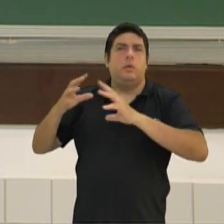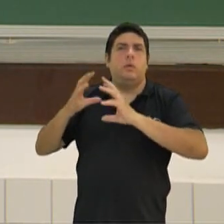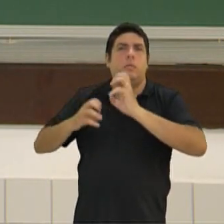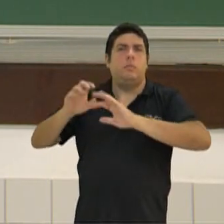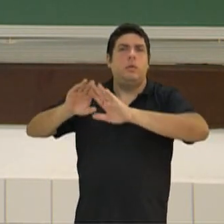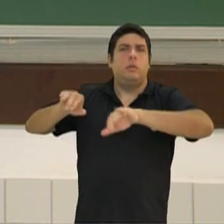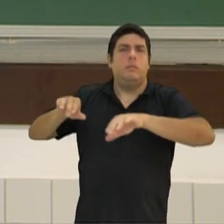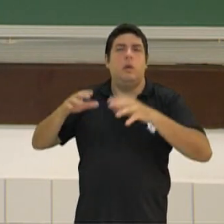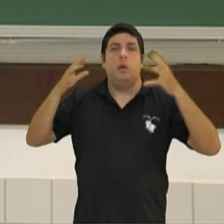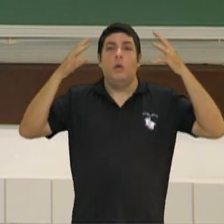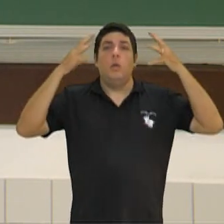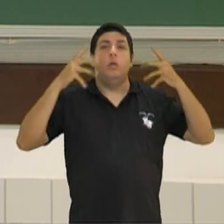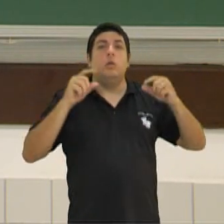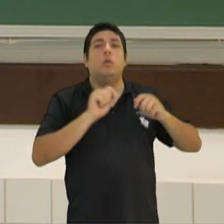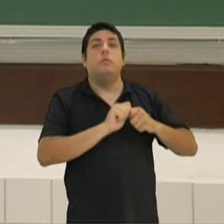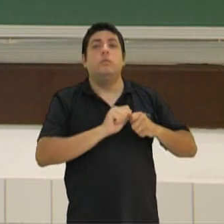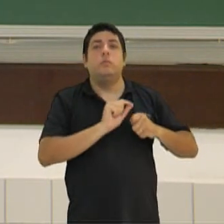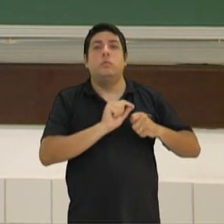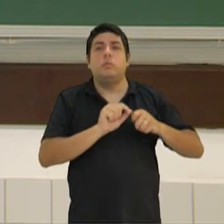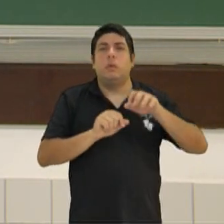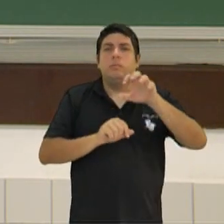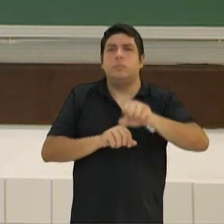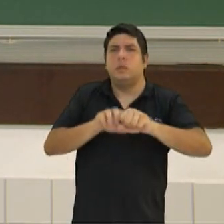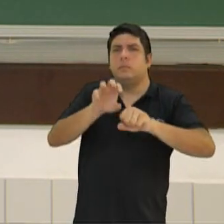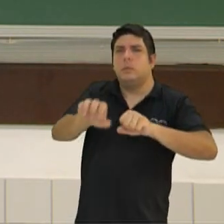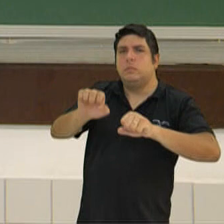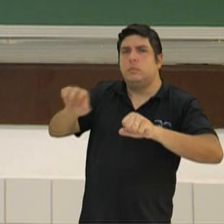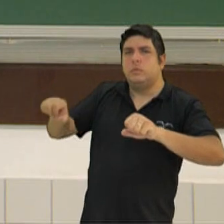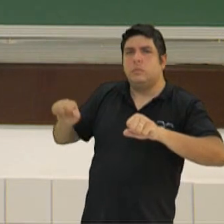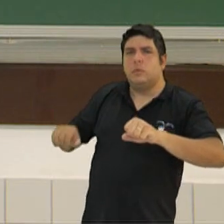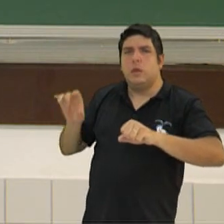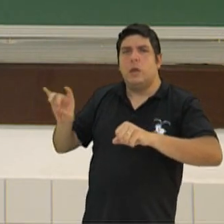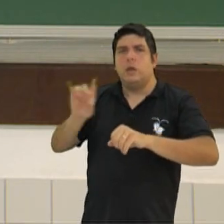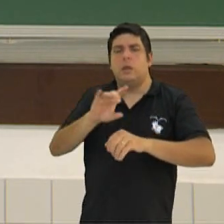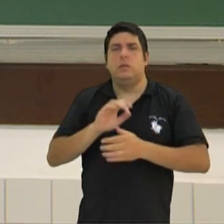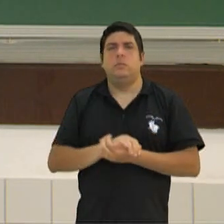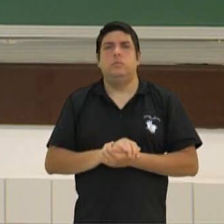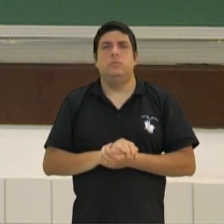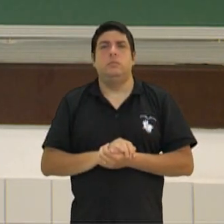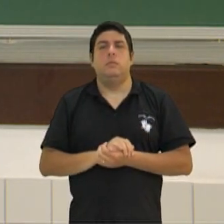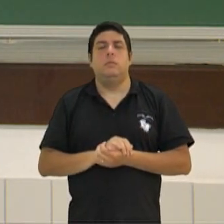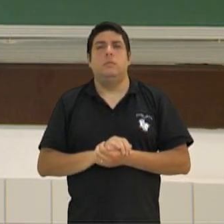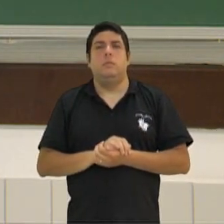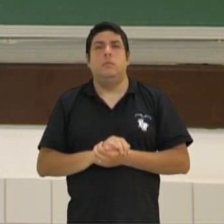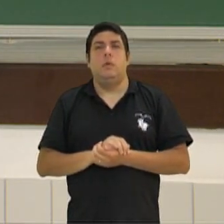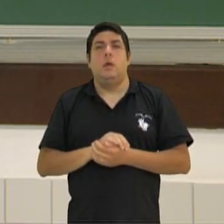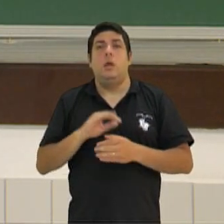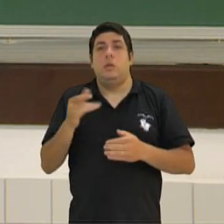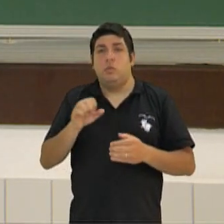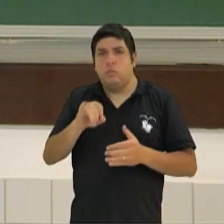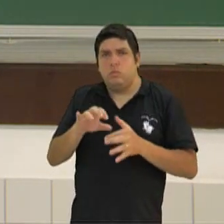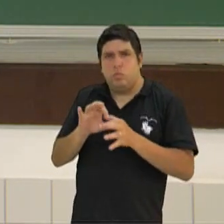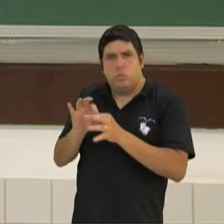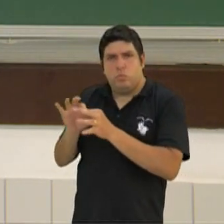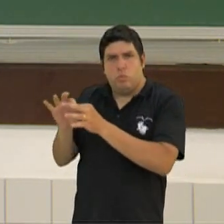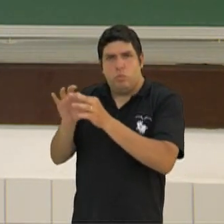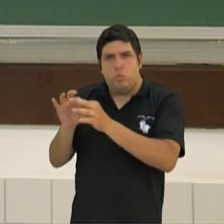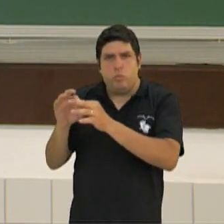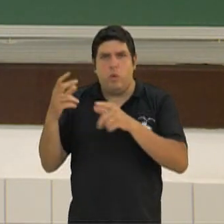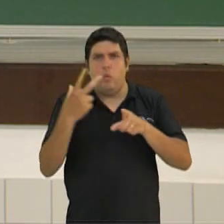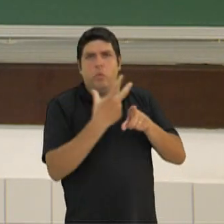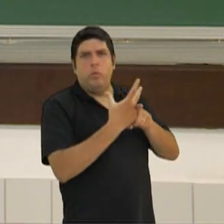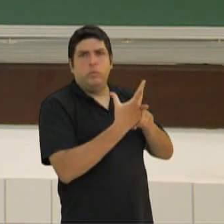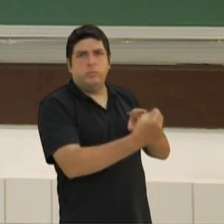que o leão fez? Pegou um de cada vez. Então é justamente isso, a moral que a fábula traz, né? Que a união faz a força.